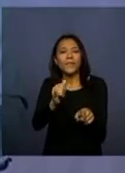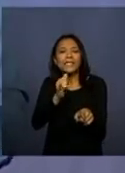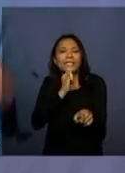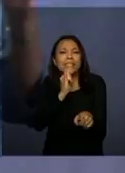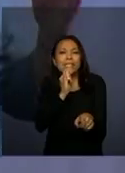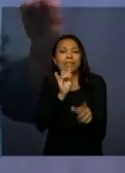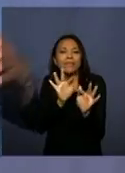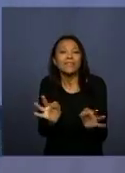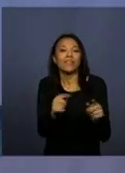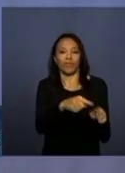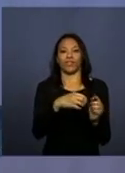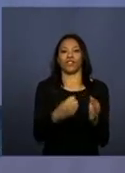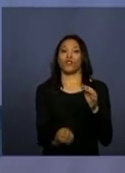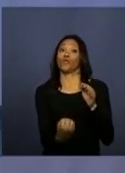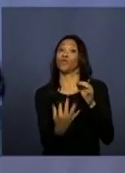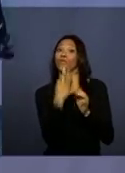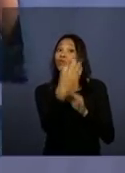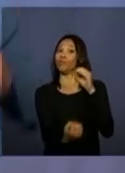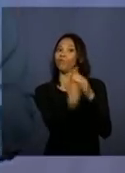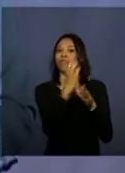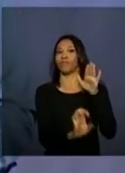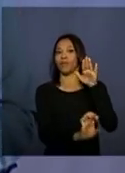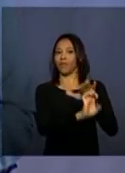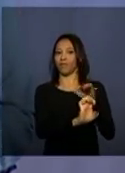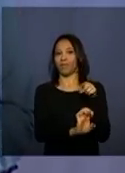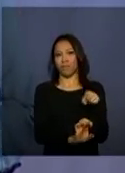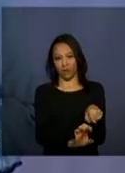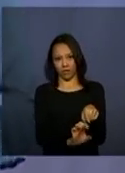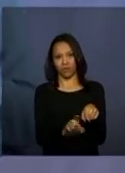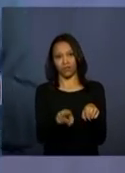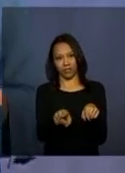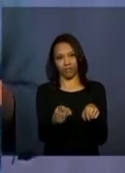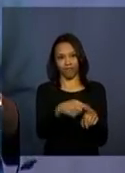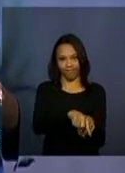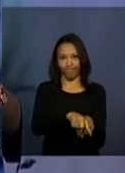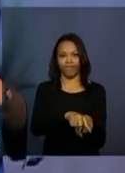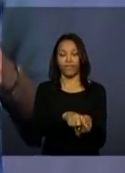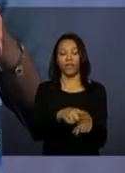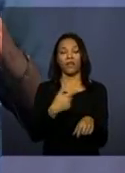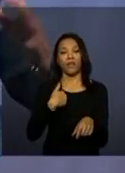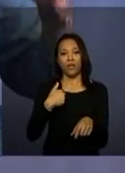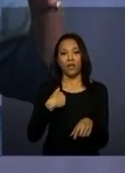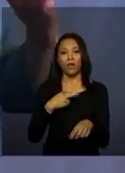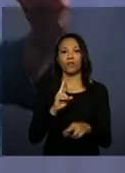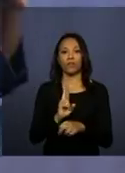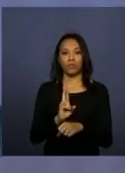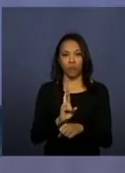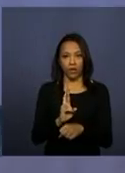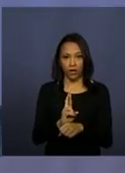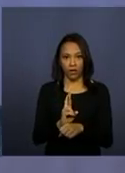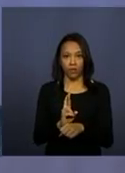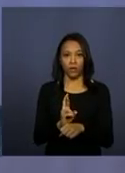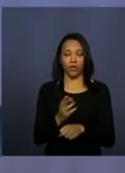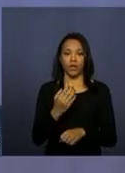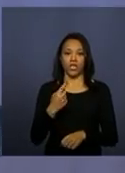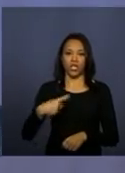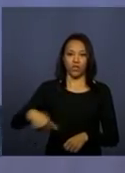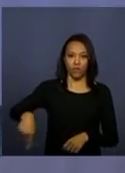empresa. Um dia até pode se tornar uma média. Eu espero é que vocês